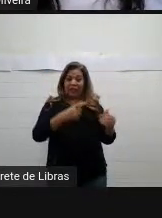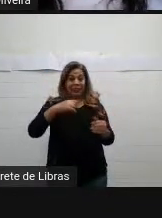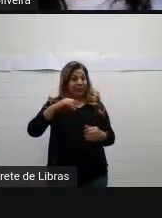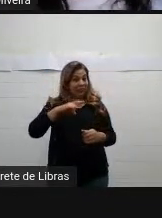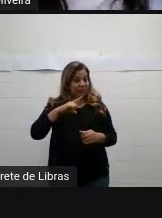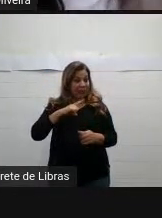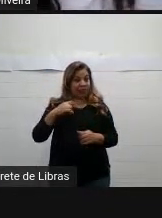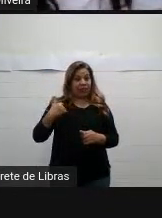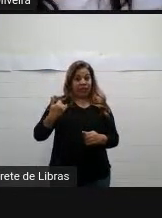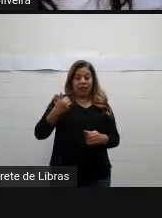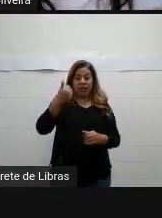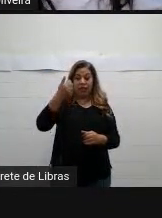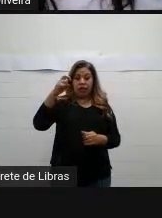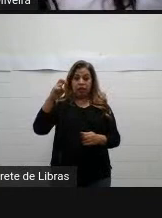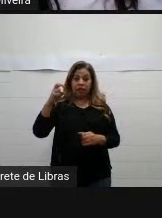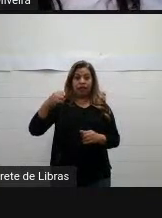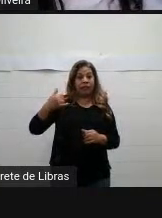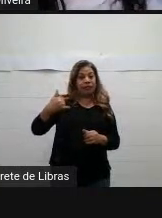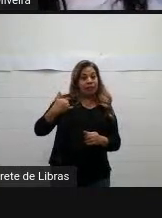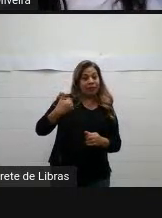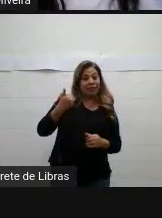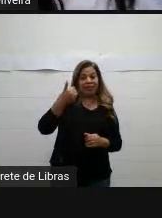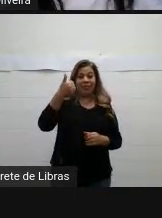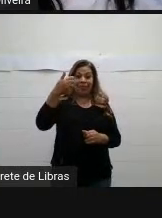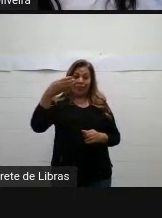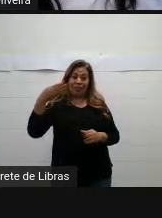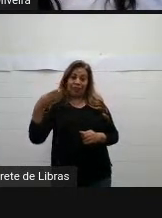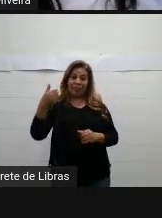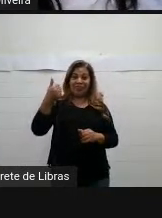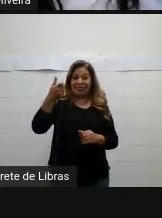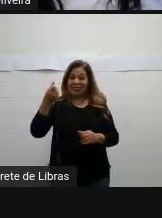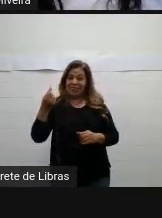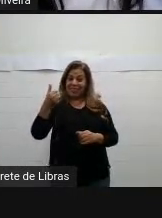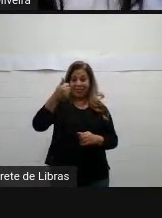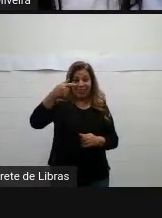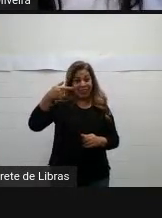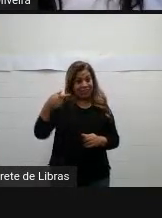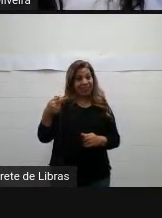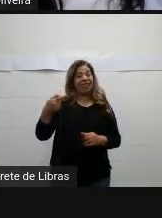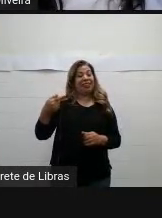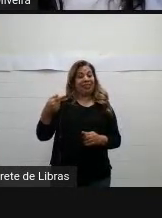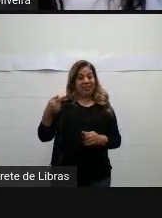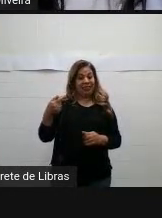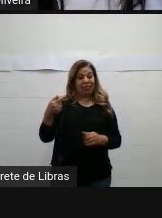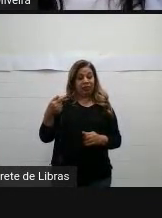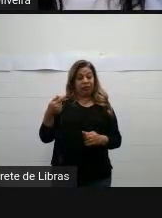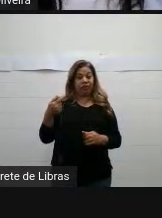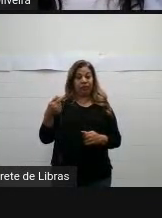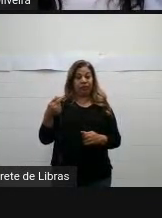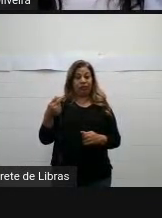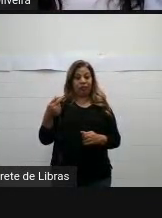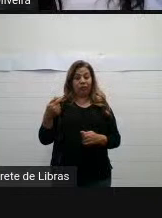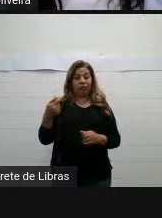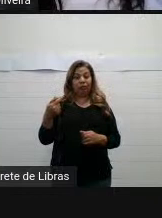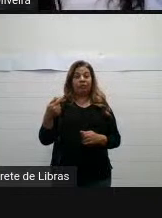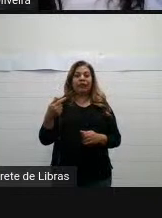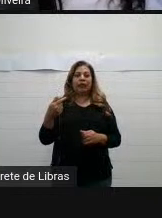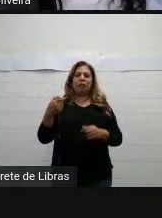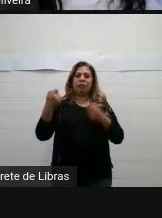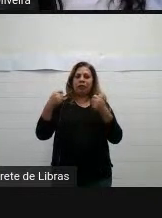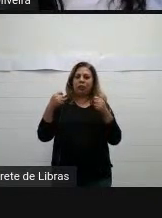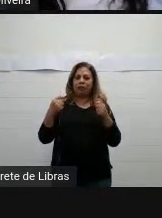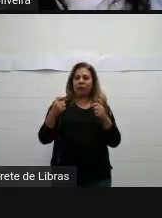anos, 14 anos para completar 15 anos, 16 anos, 17 anos nesse público. Então, a gente teve que